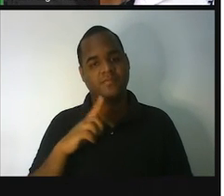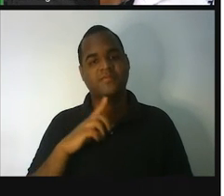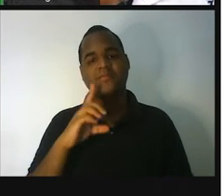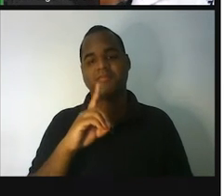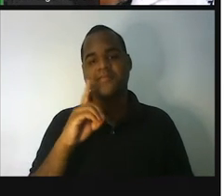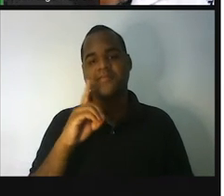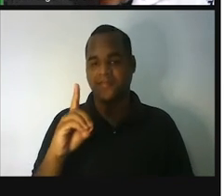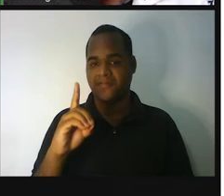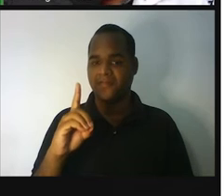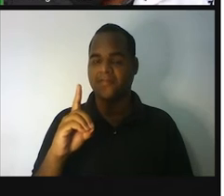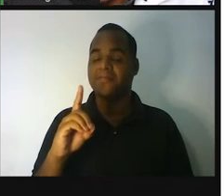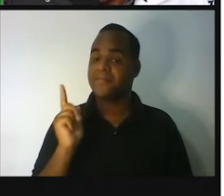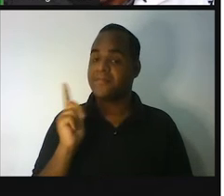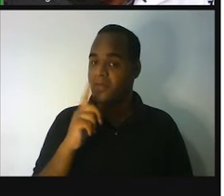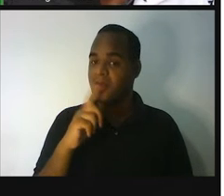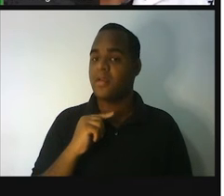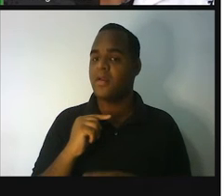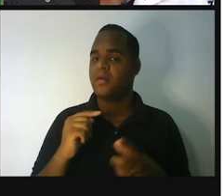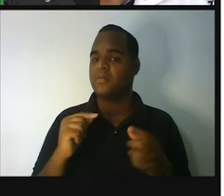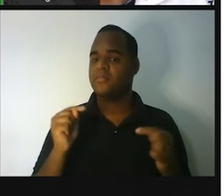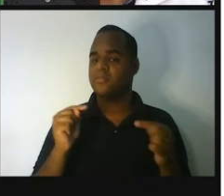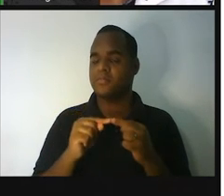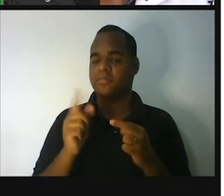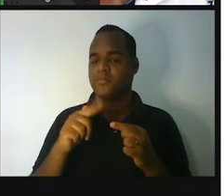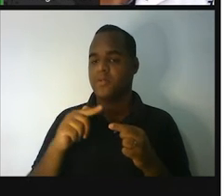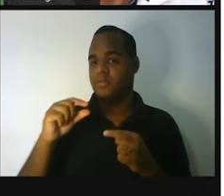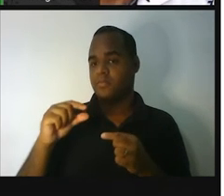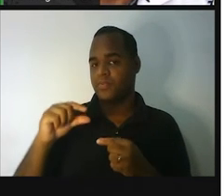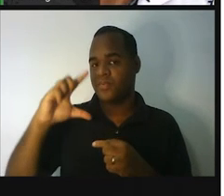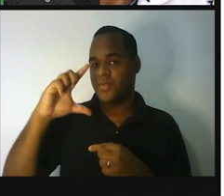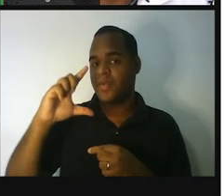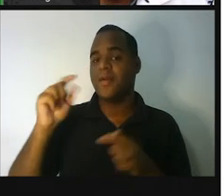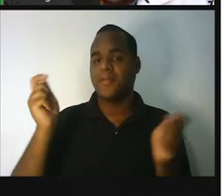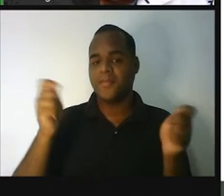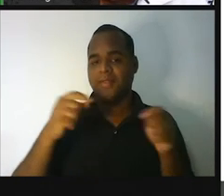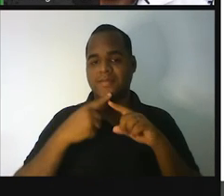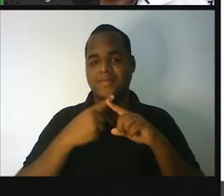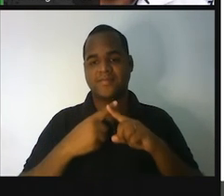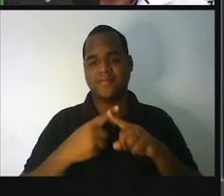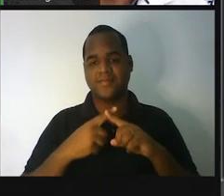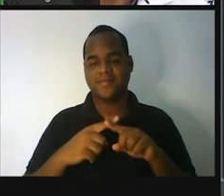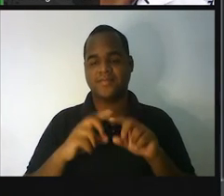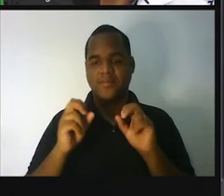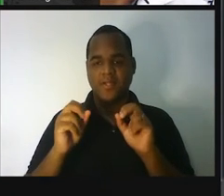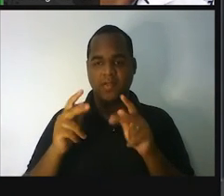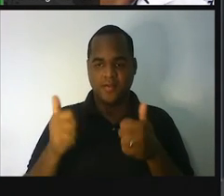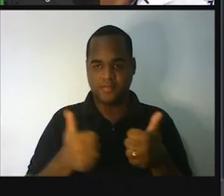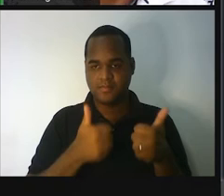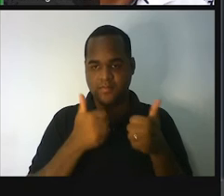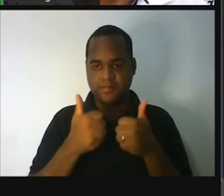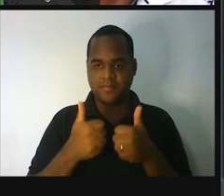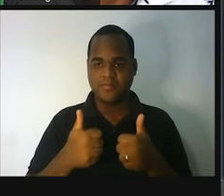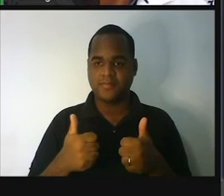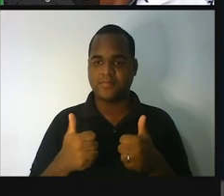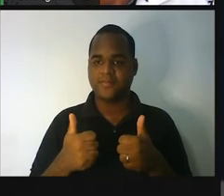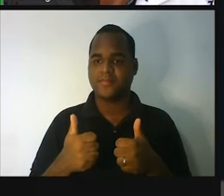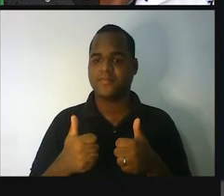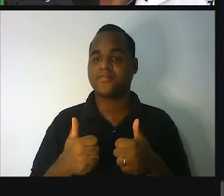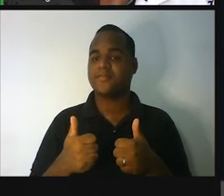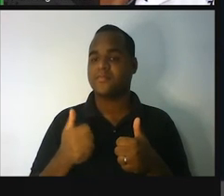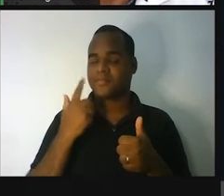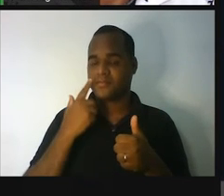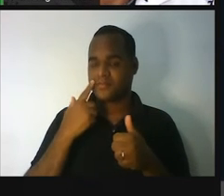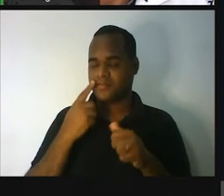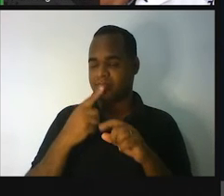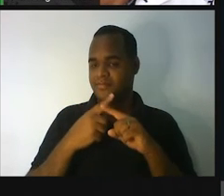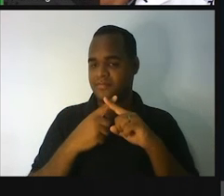direita e vai aumentar se vai aumentar a gente vai multiplica só que eu vou pegar uma calculadora aqui para você